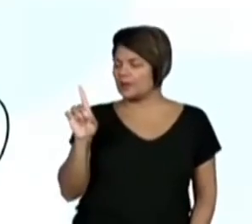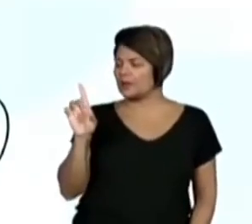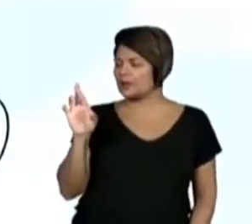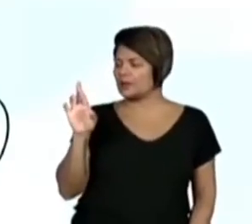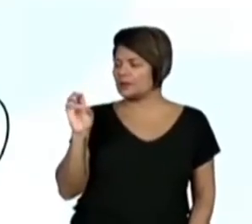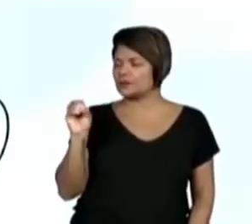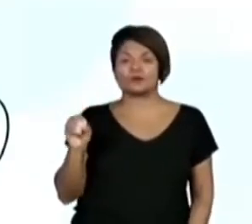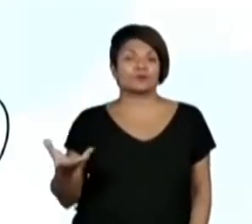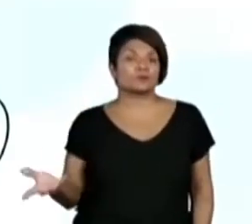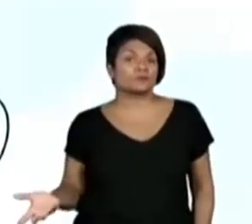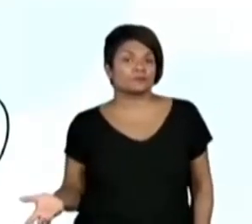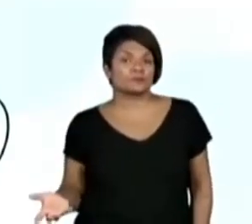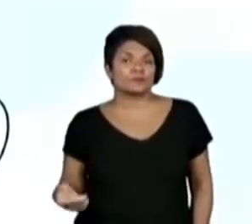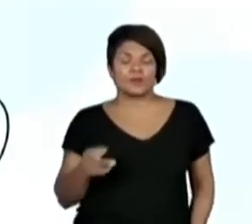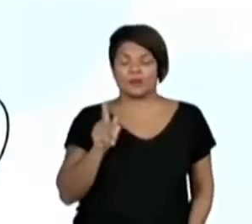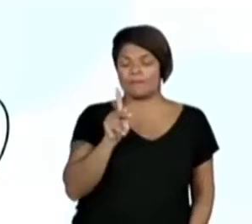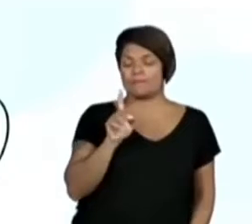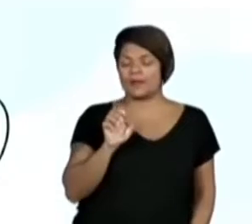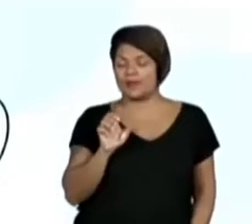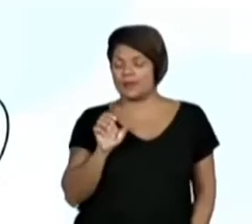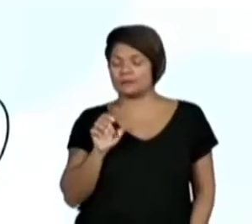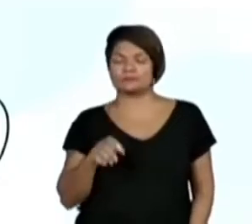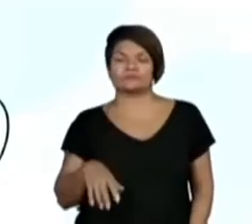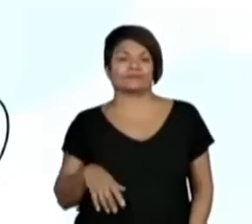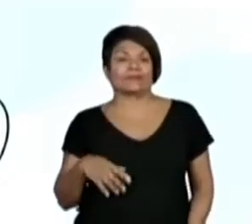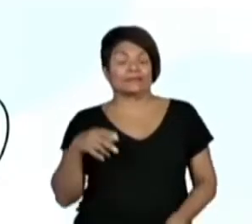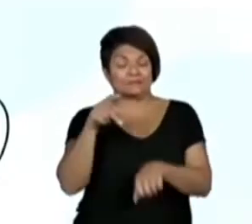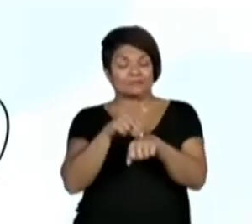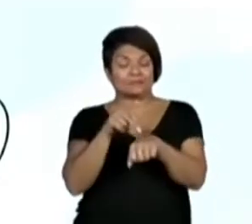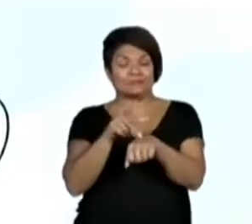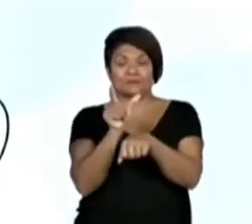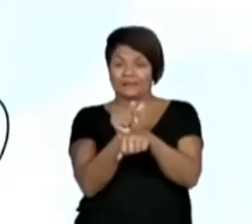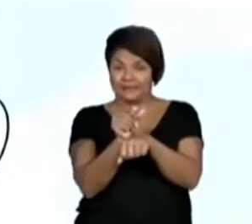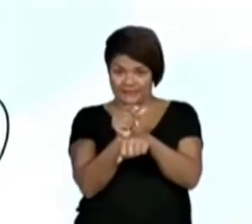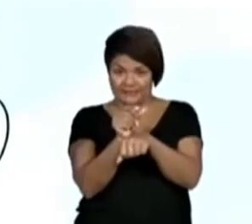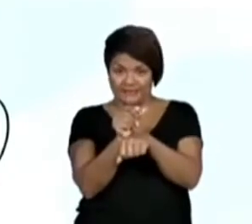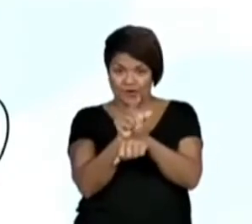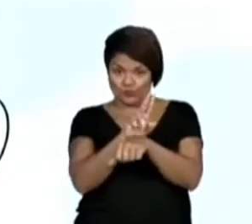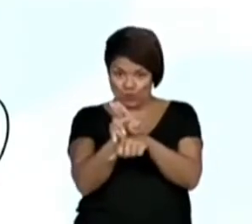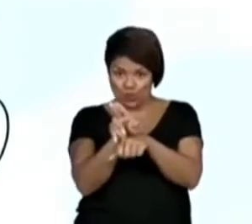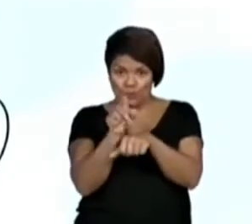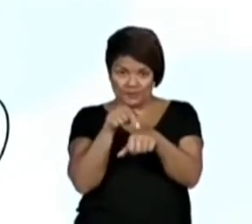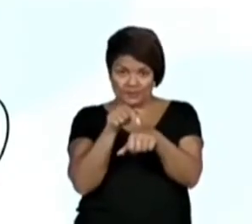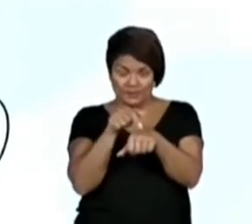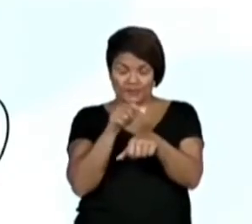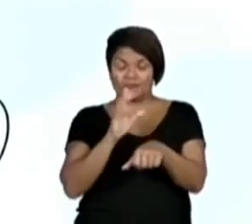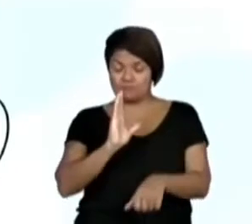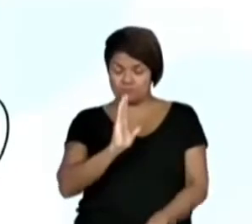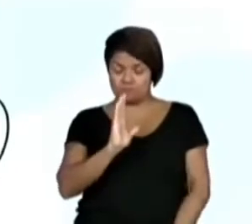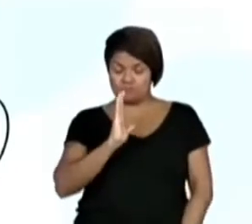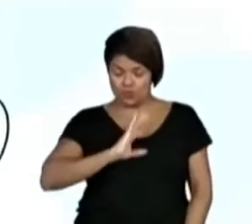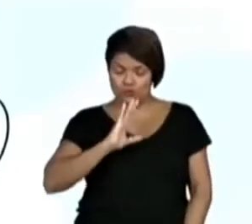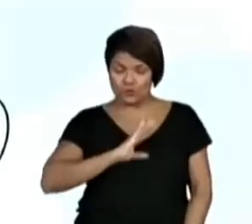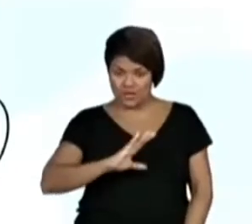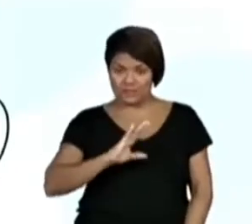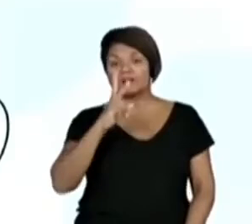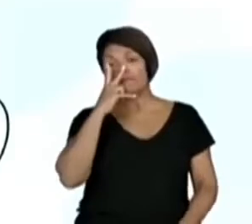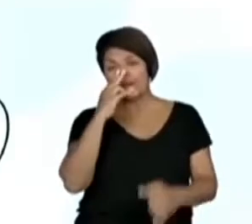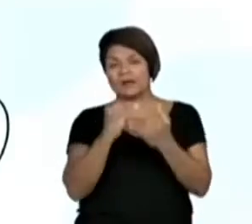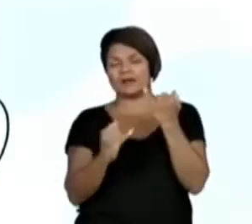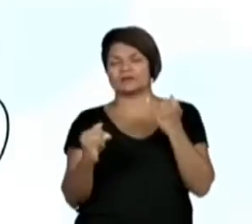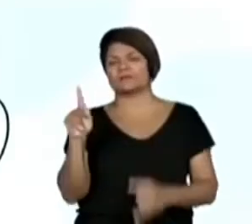Porque eu pensei, Pedrinha, Pedro, são palavras bem parecidas. Escrevi Pedro aqui. Será que eu posso usar